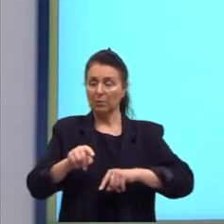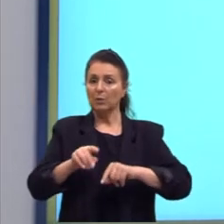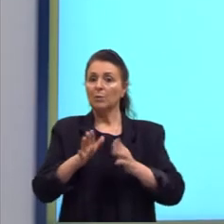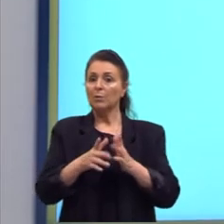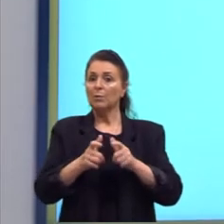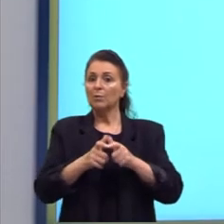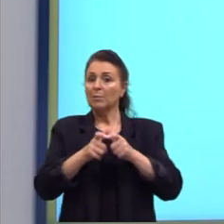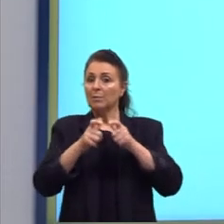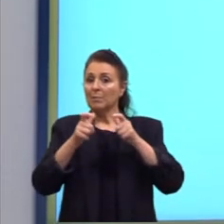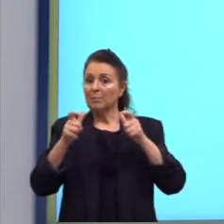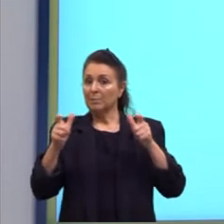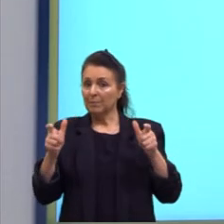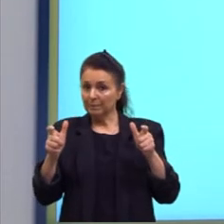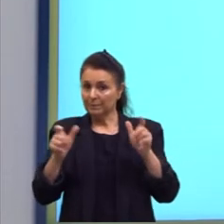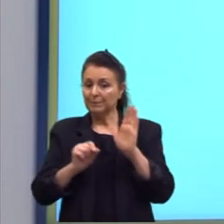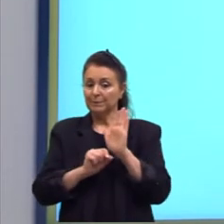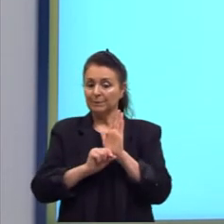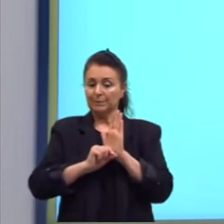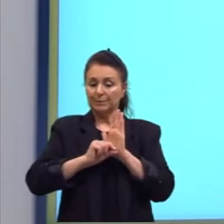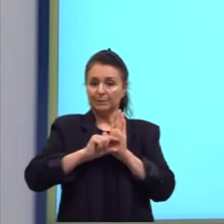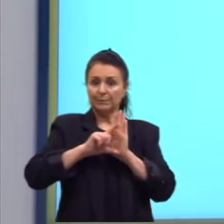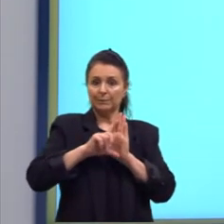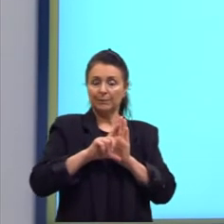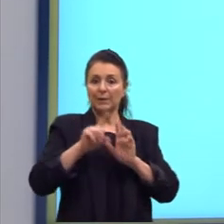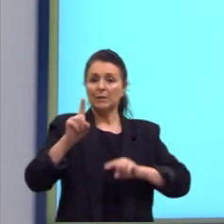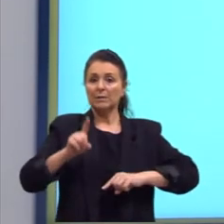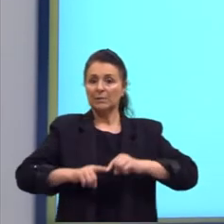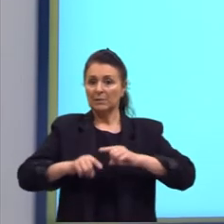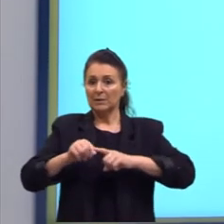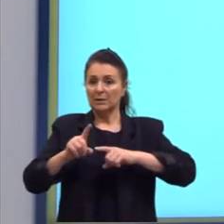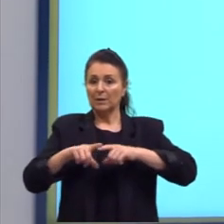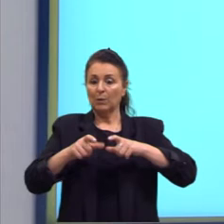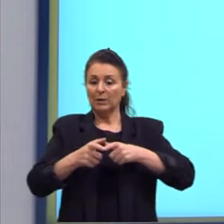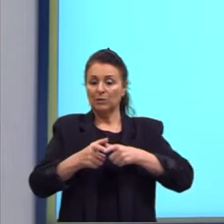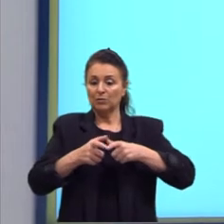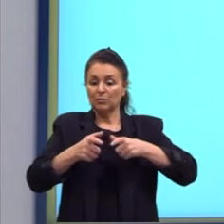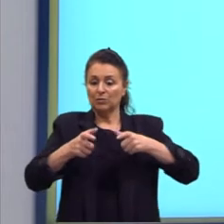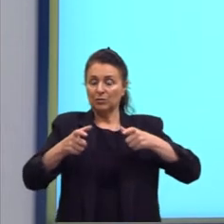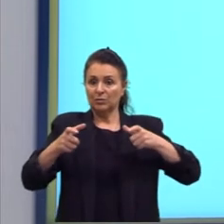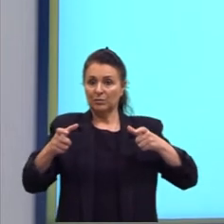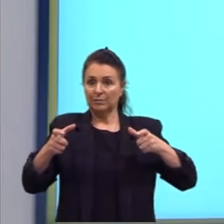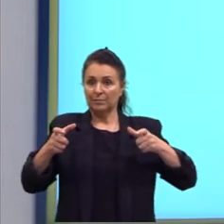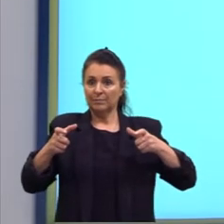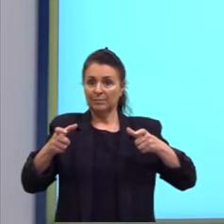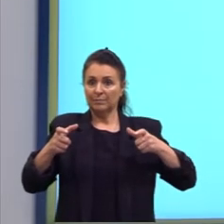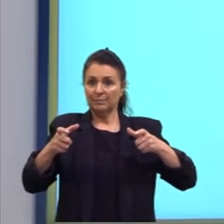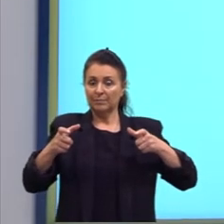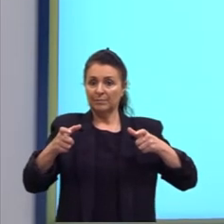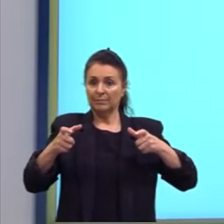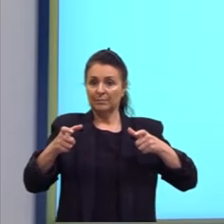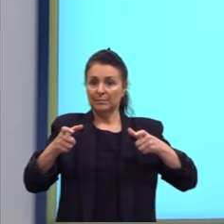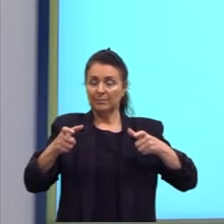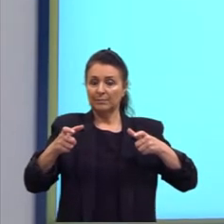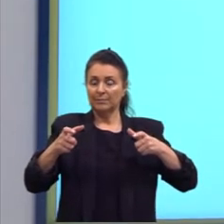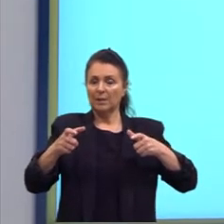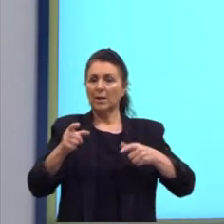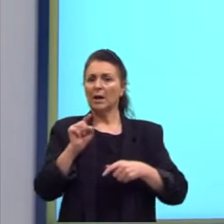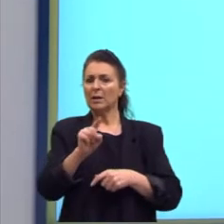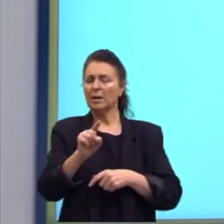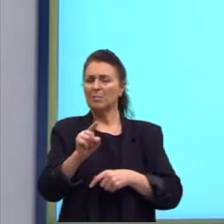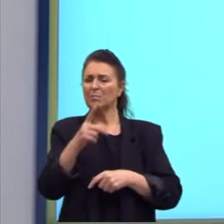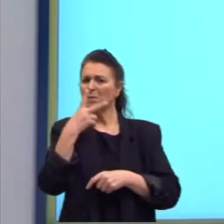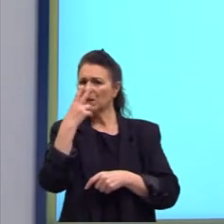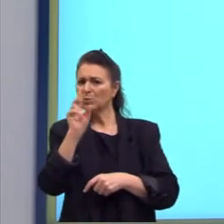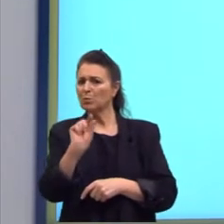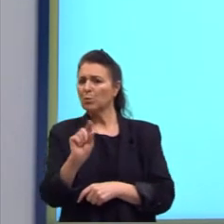quanto maior ele fosse mas a esse material ia dilatar né aqui é de certa forma o